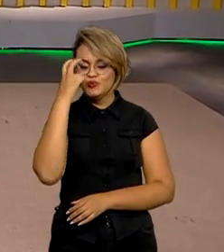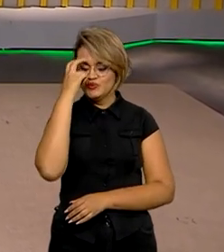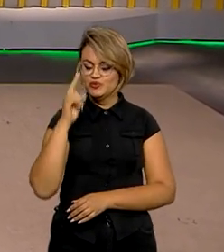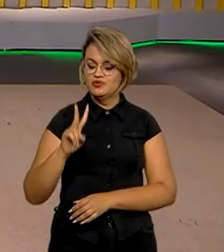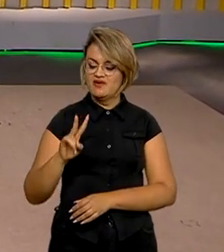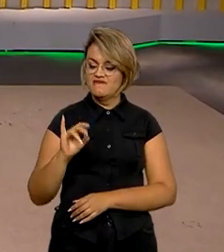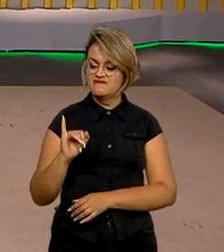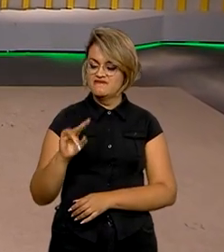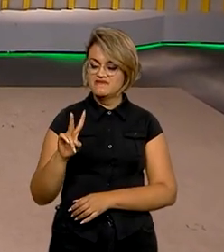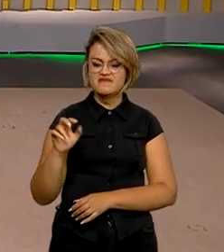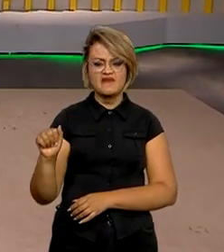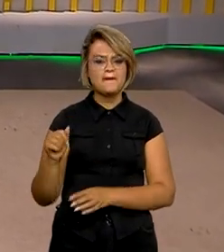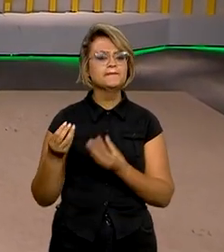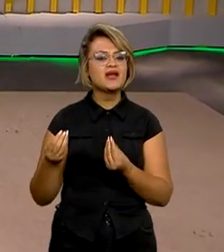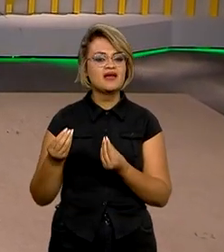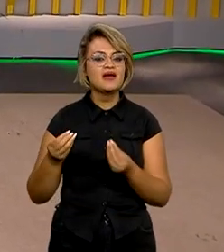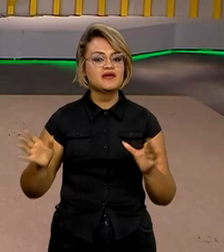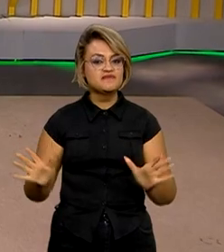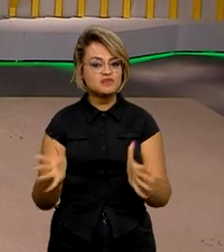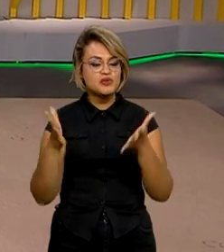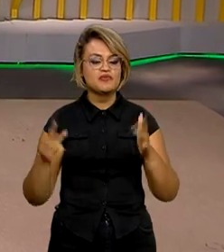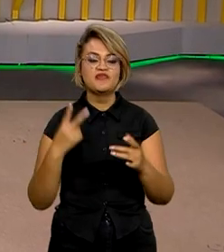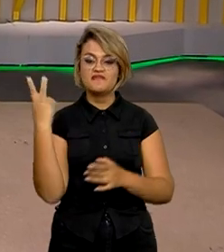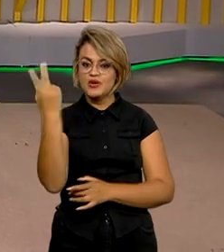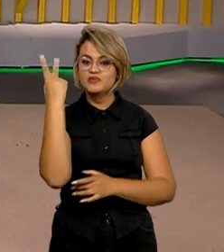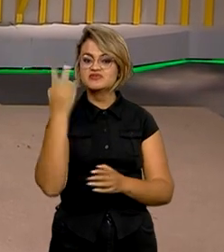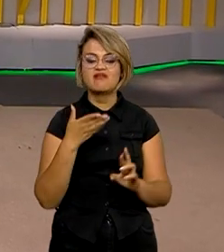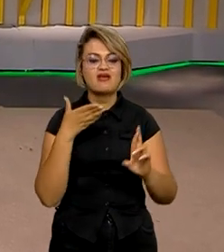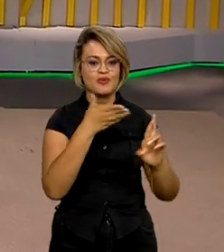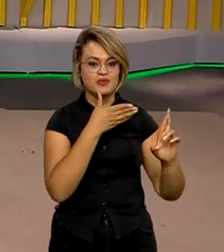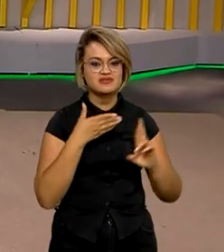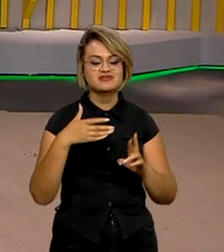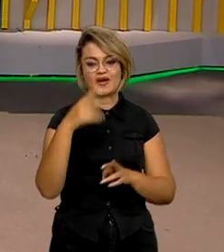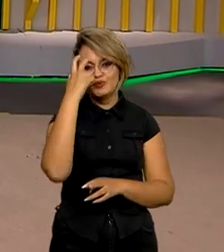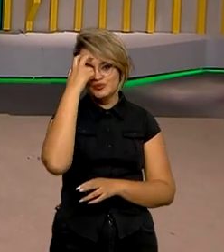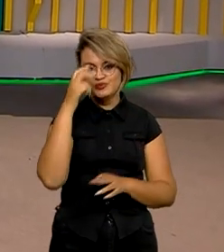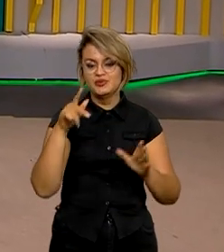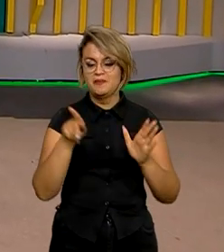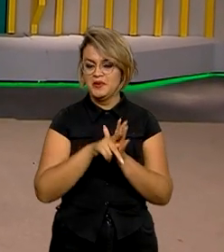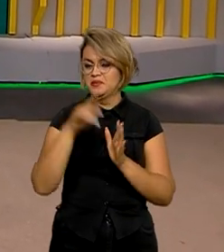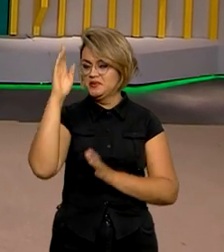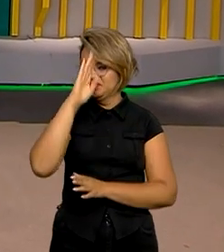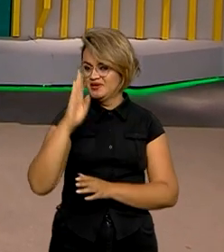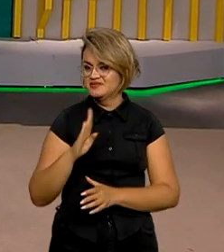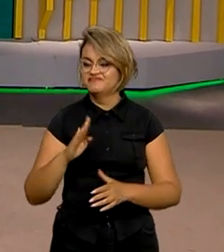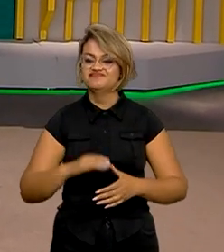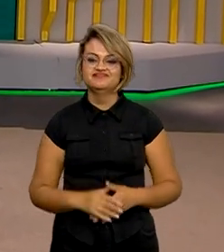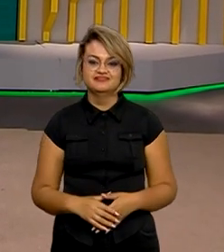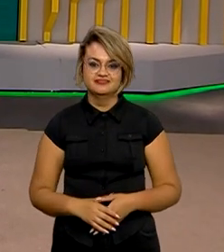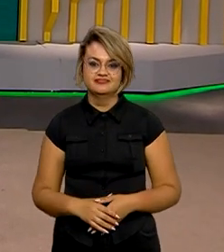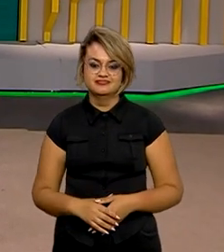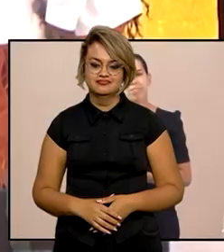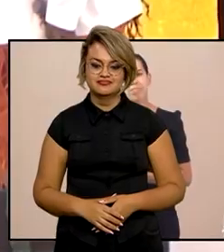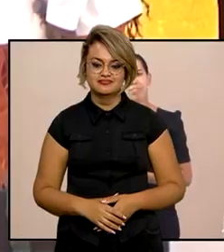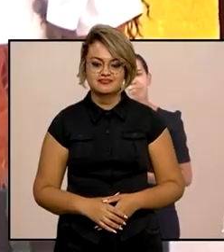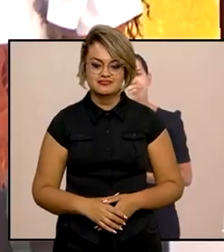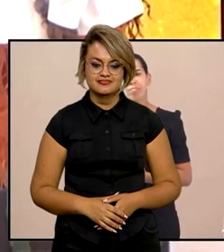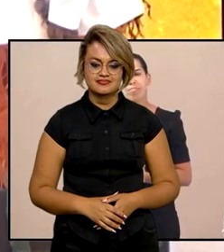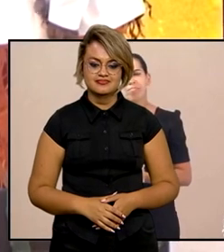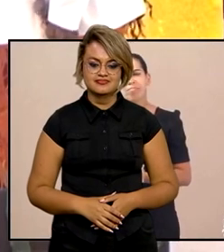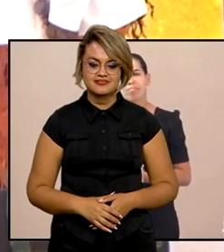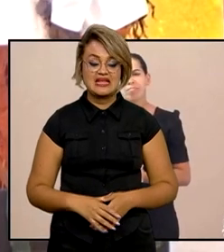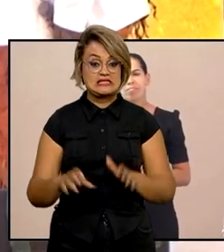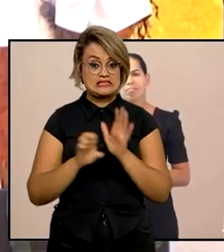Viva. O objetivo é promover, valorizar e reconhecer a cultura popular no país.